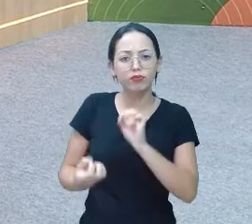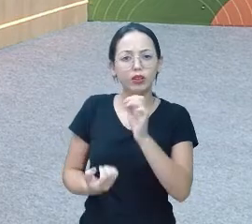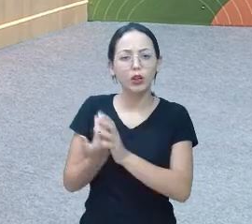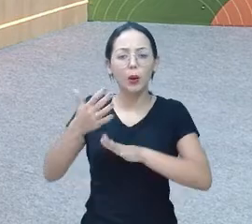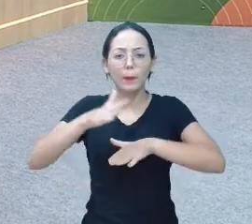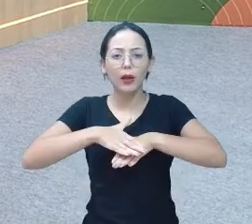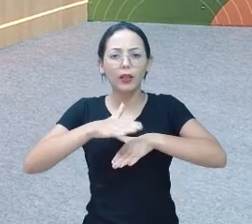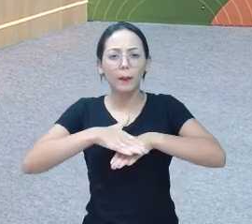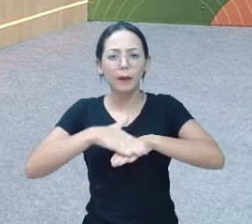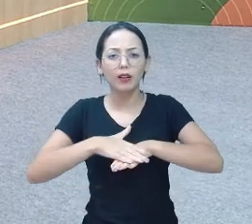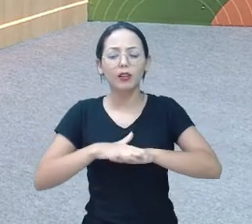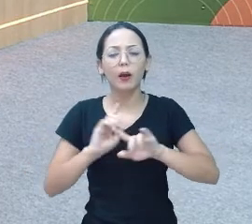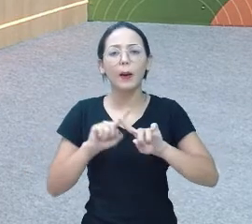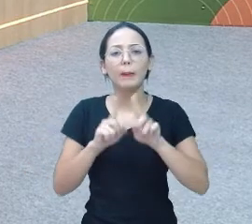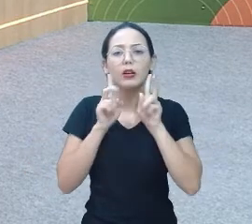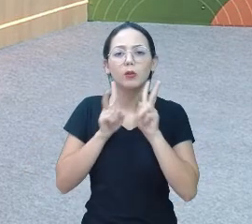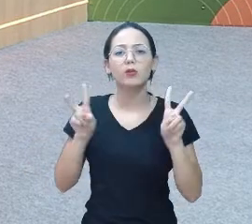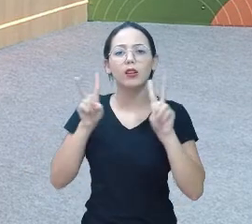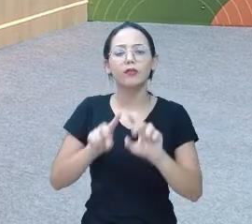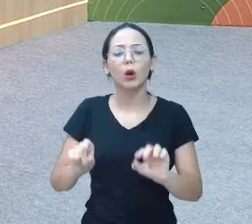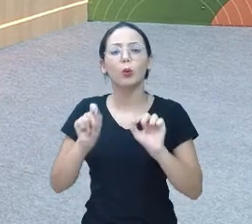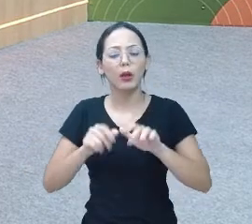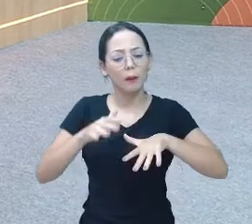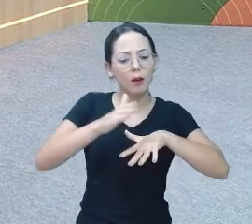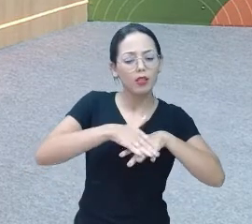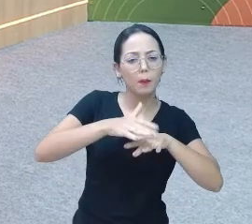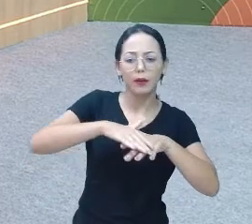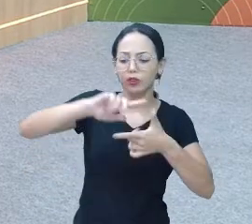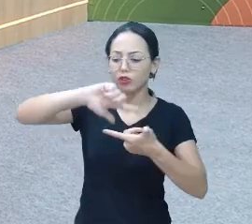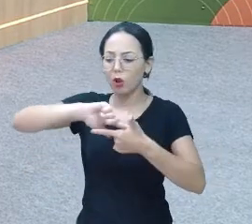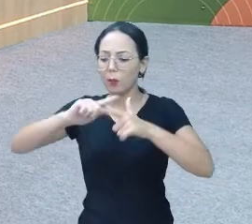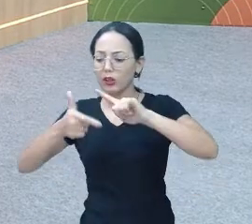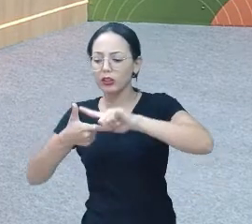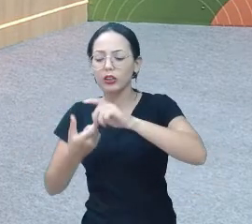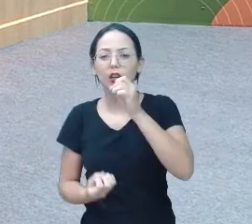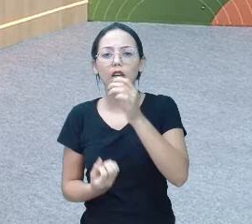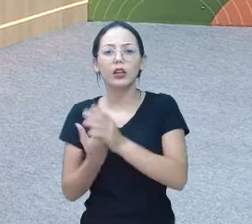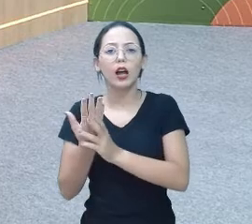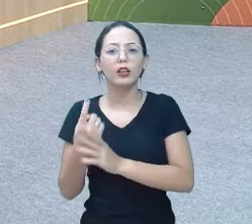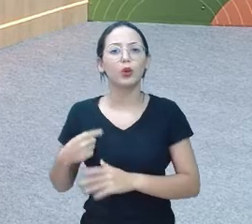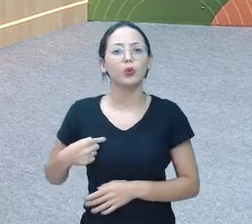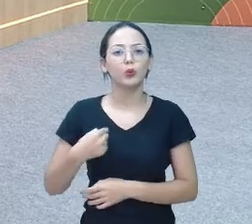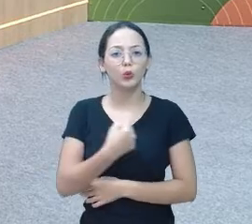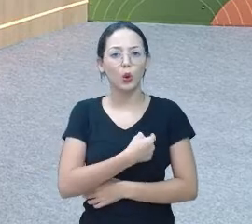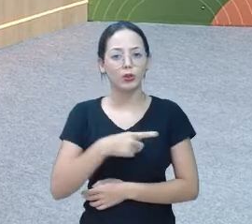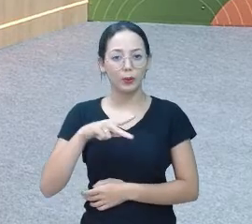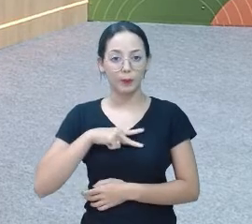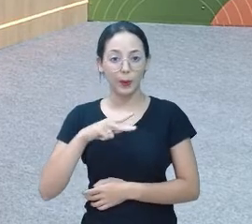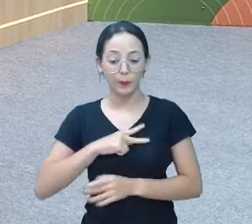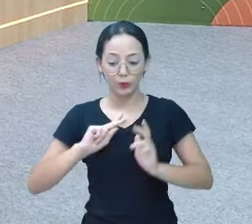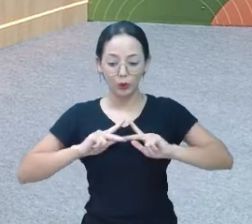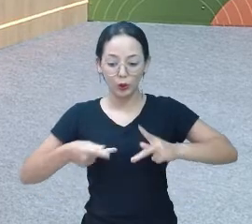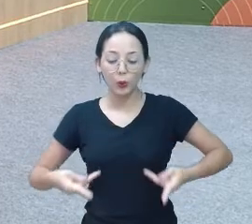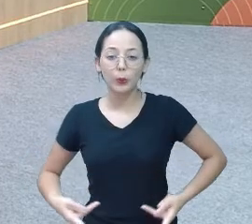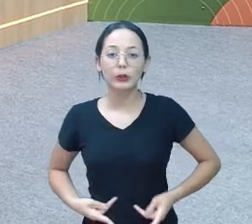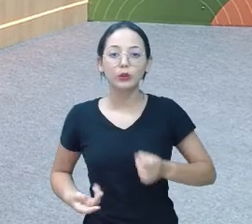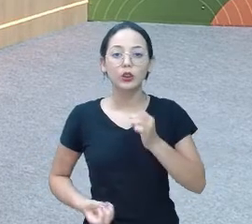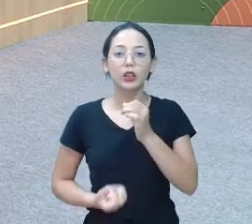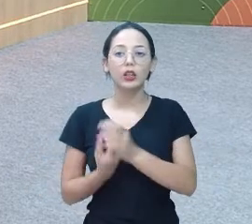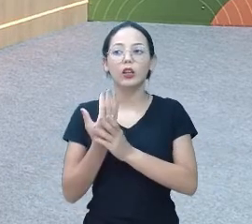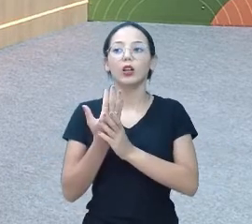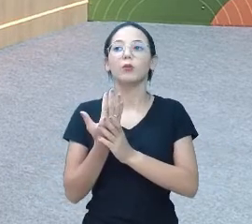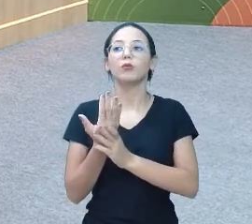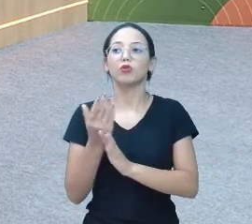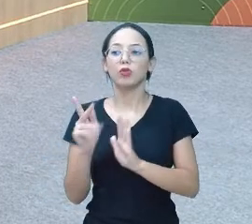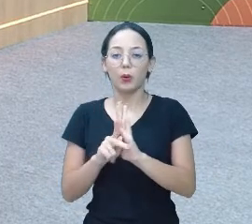gente vai observar que a matemática, a geometria, são invenções nossas, ou seja, nós seres humanos inventamos